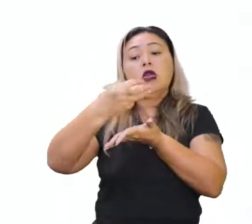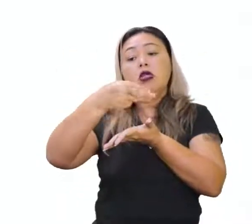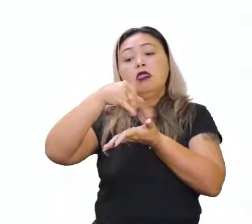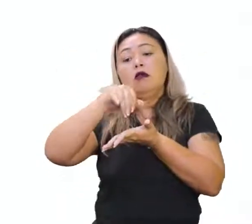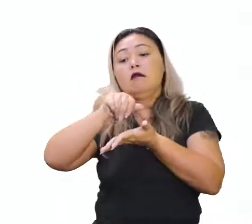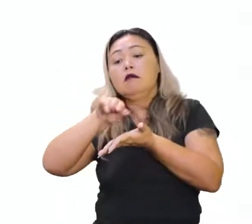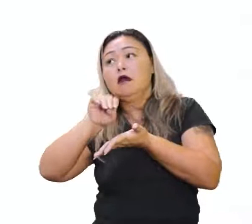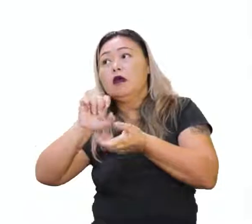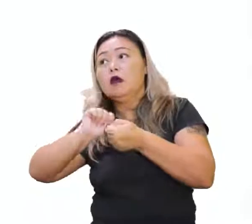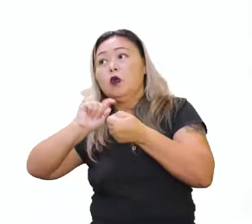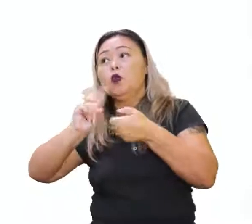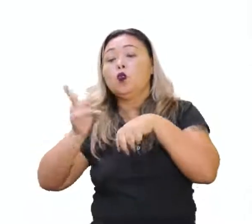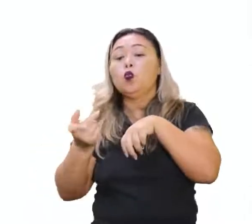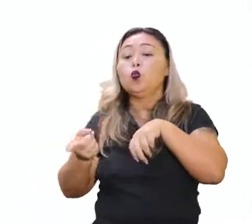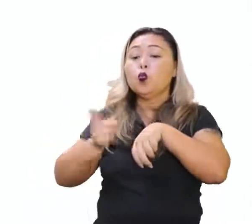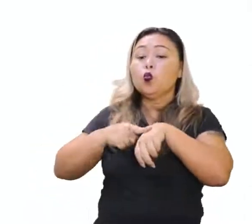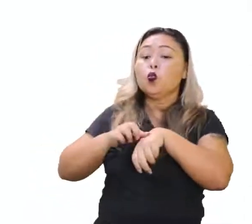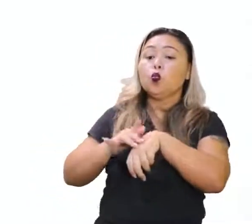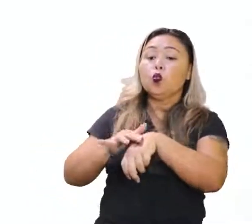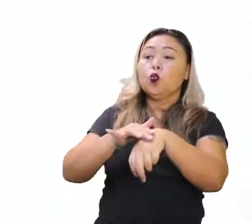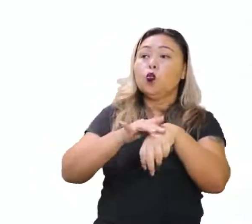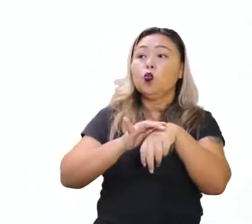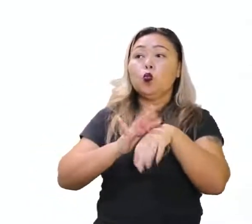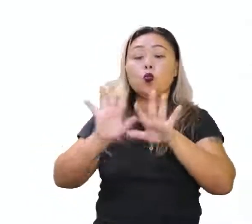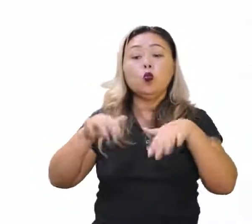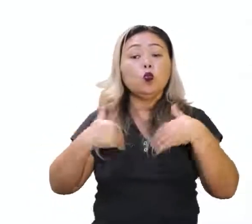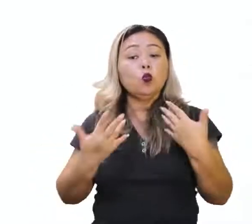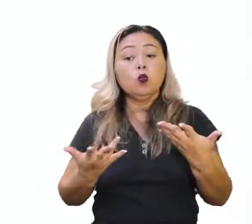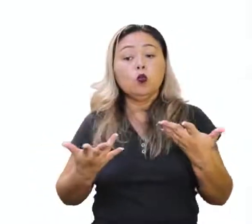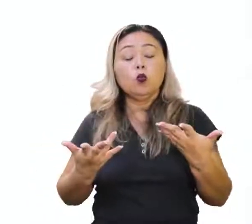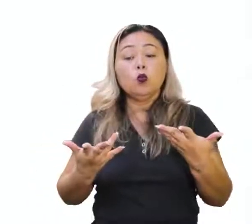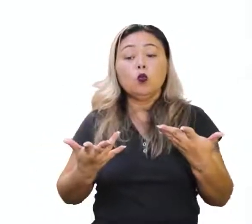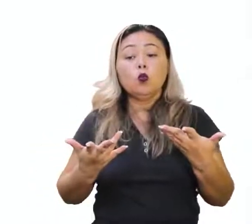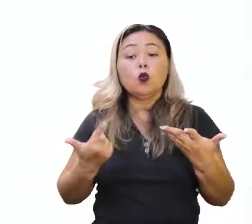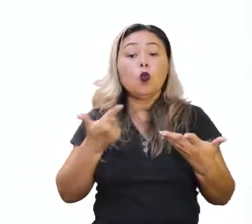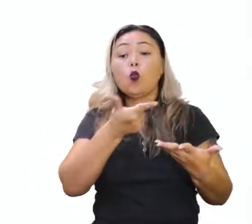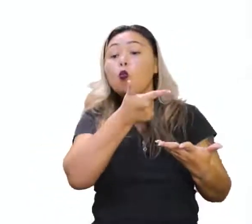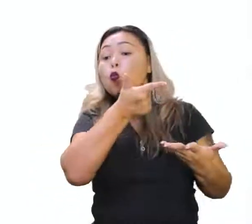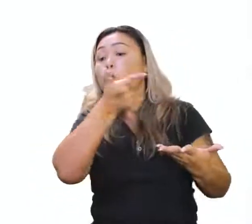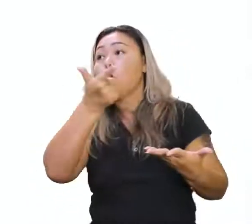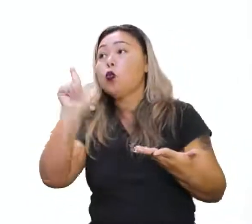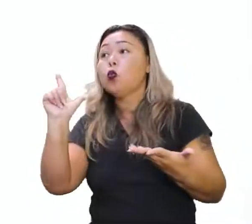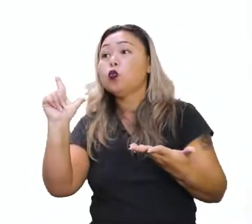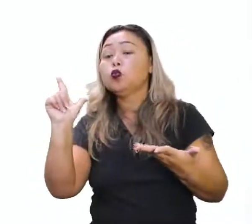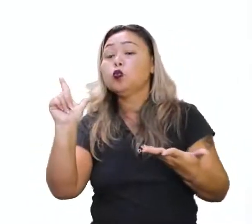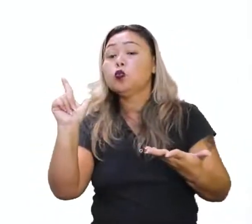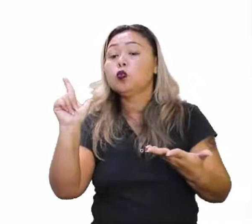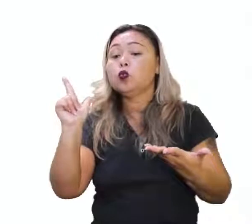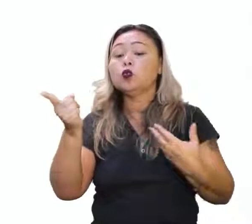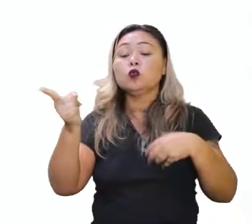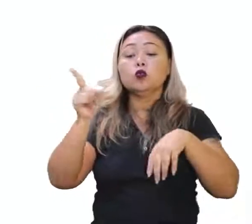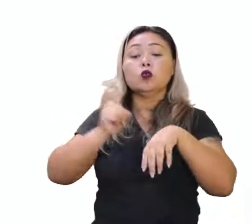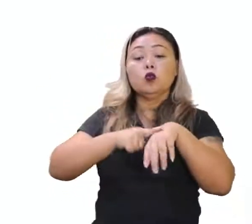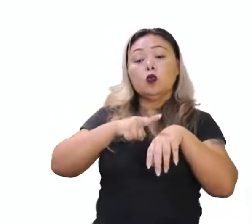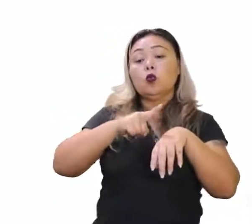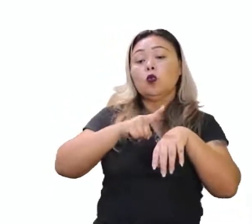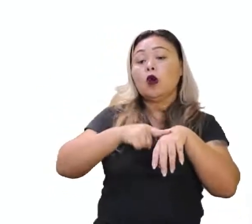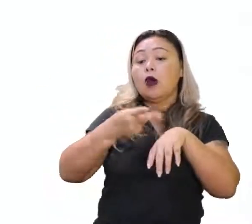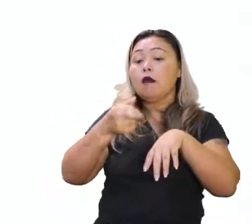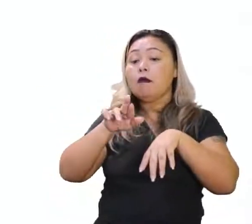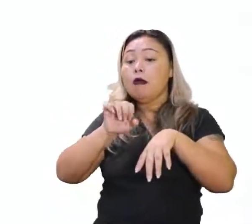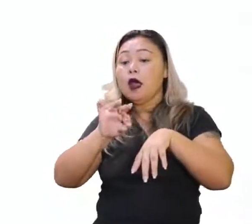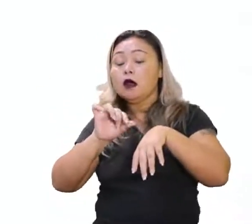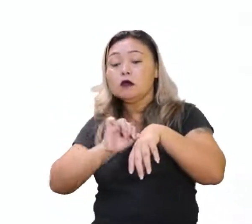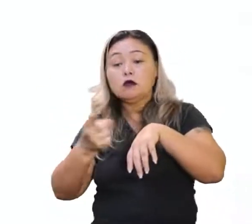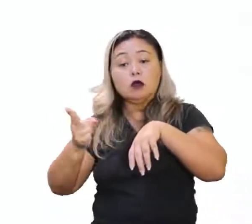miíses ou doenças ocasionadas por outros parasitas, como os